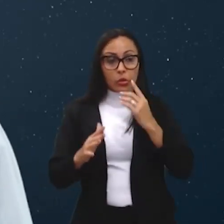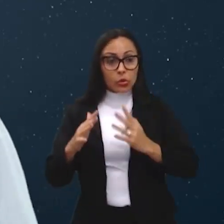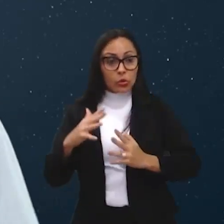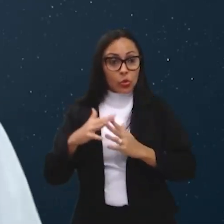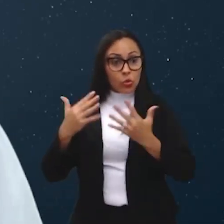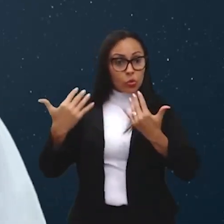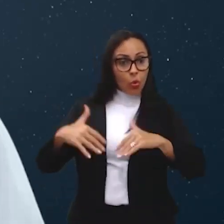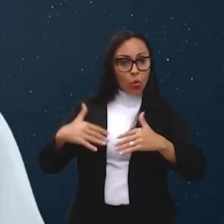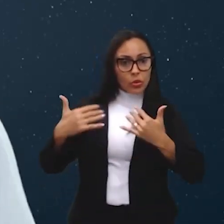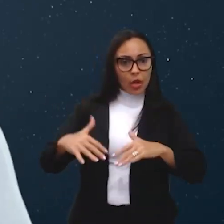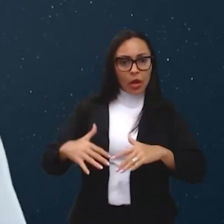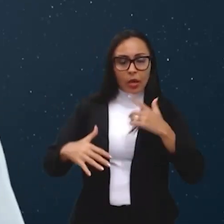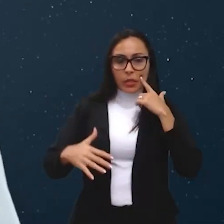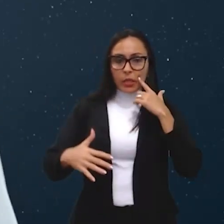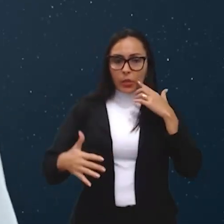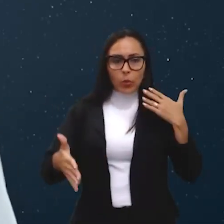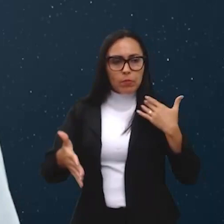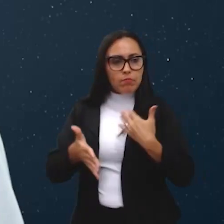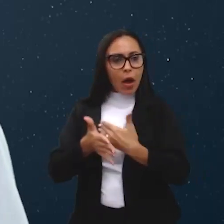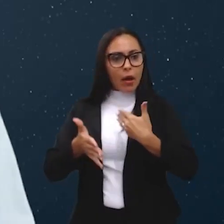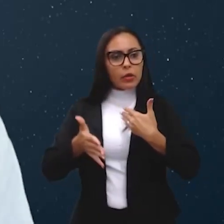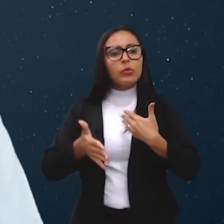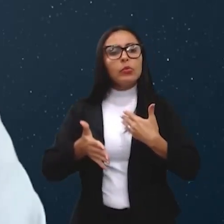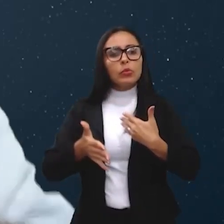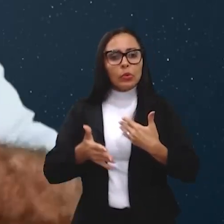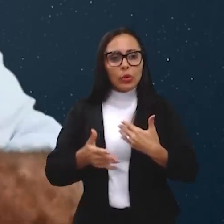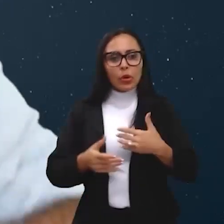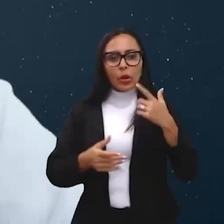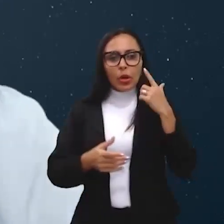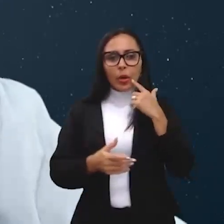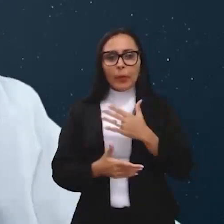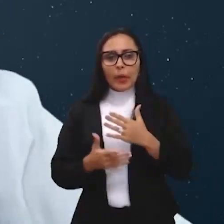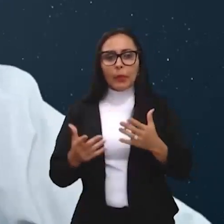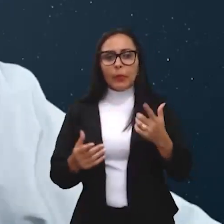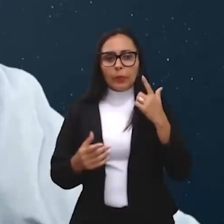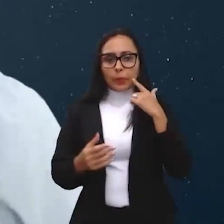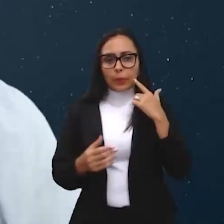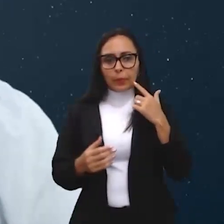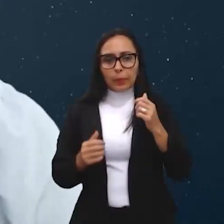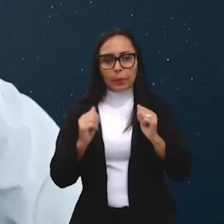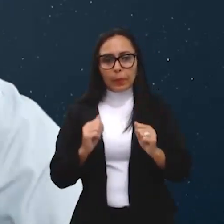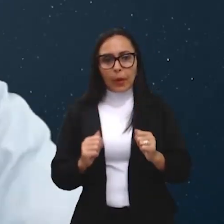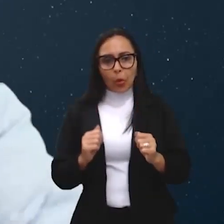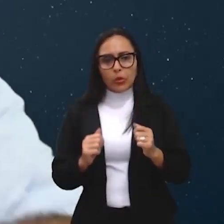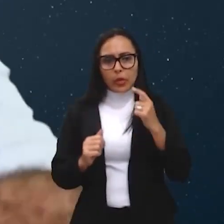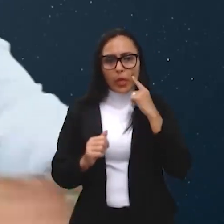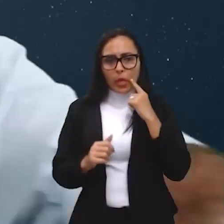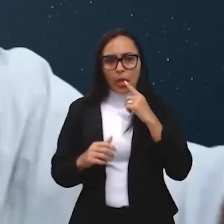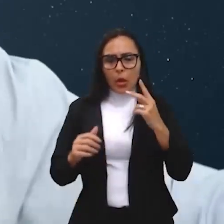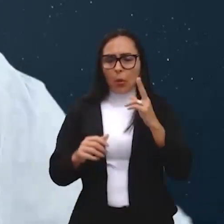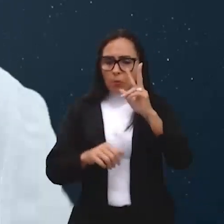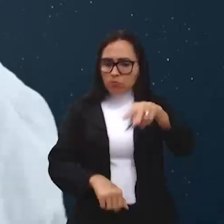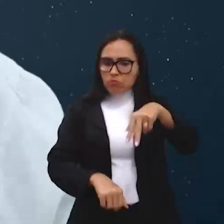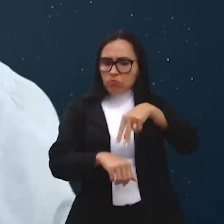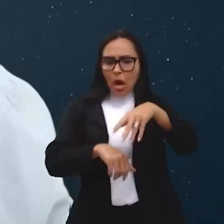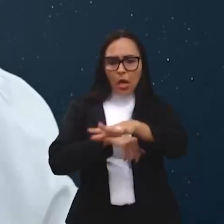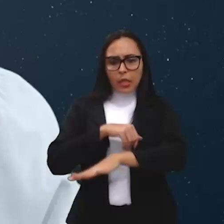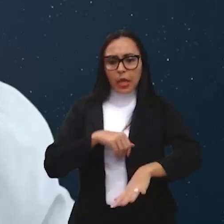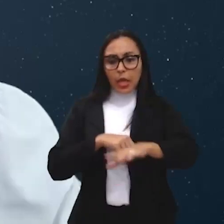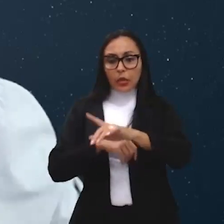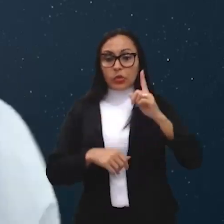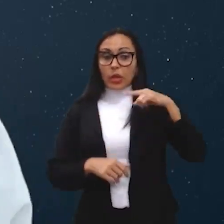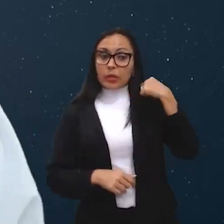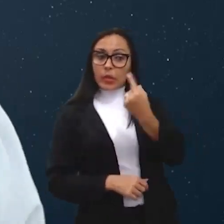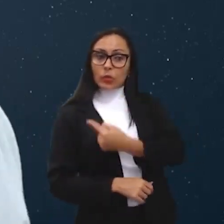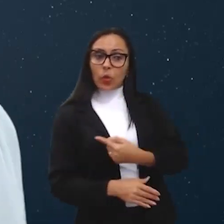atenção, impactando, entendeu? Para poder então demarcar terreno, para poder dizer, ó, Isso aqui é nosso agora,